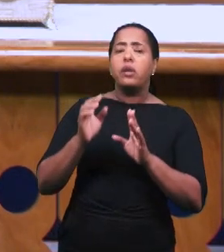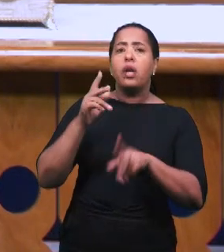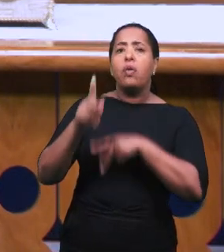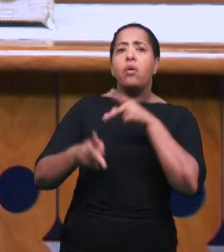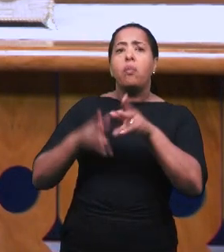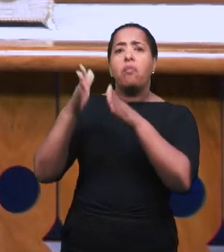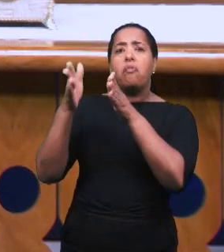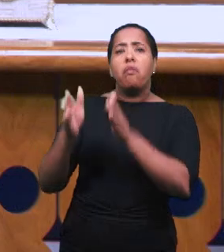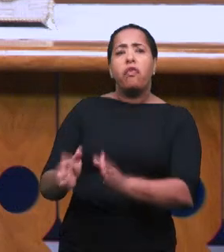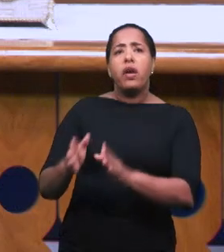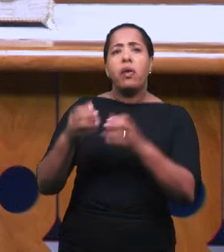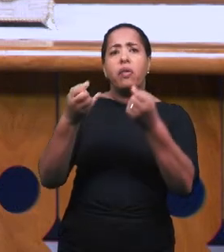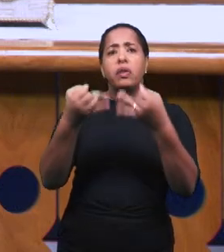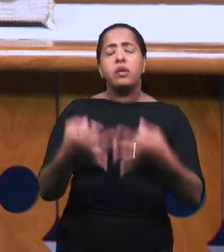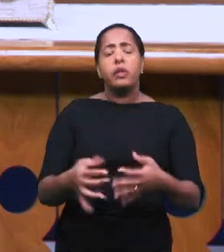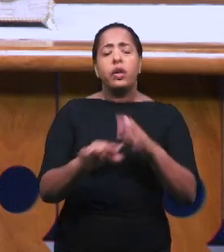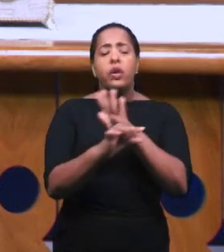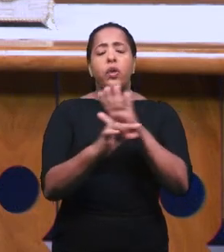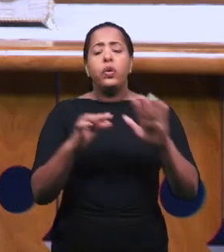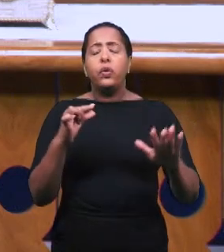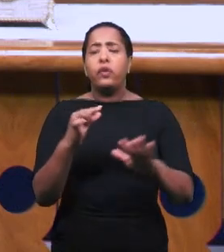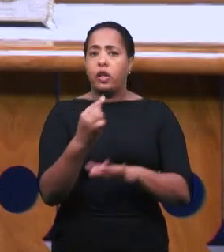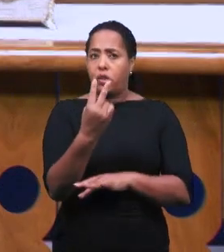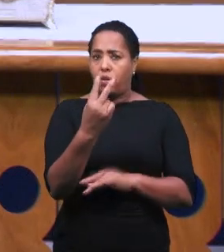no verso 2, Jesus é o lírio.